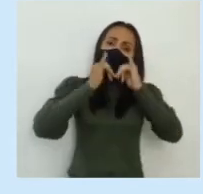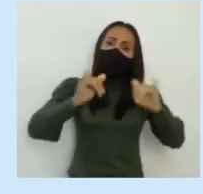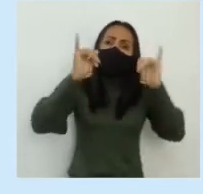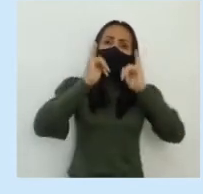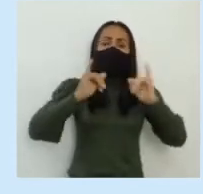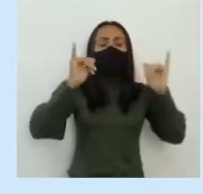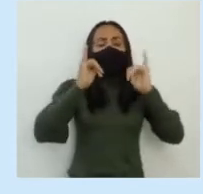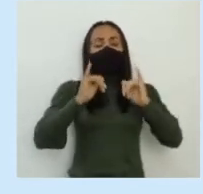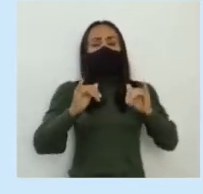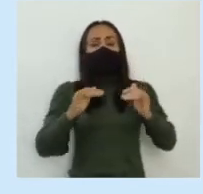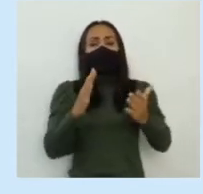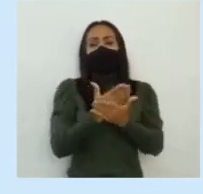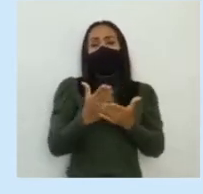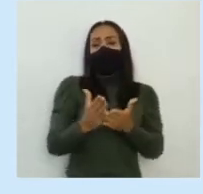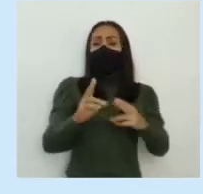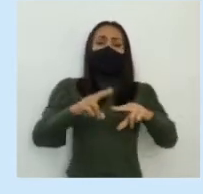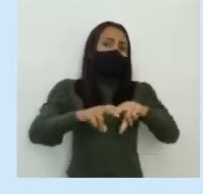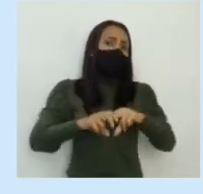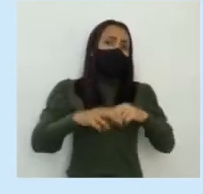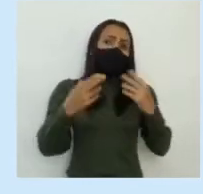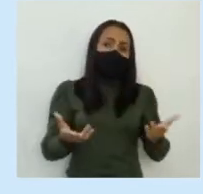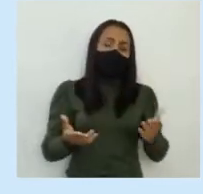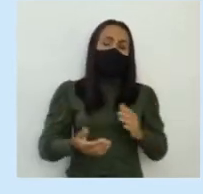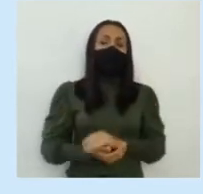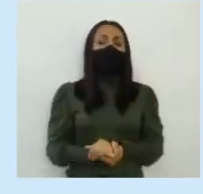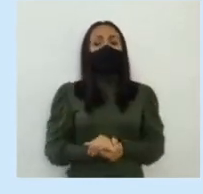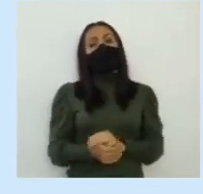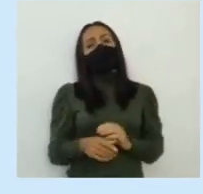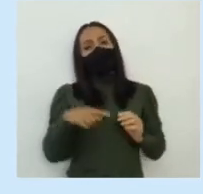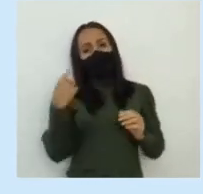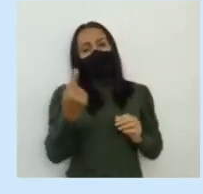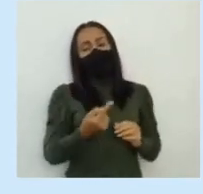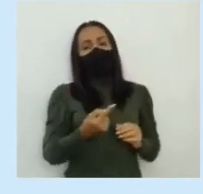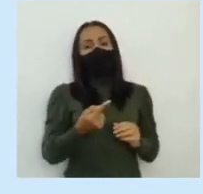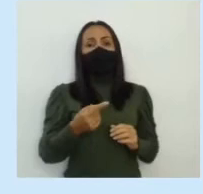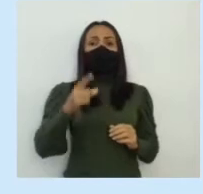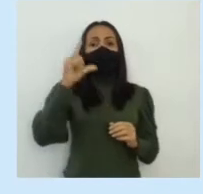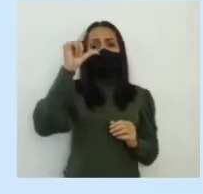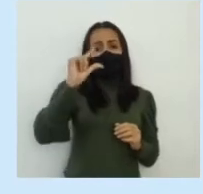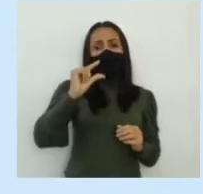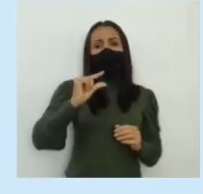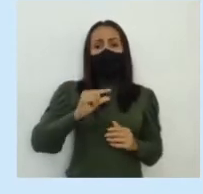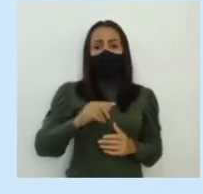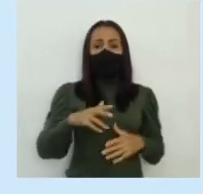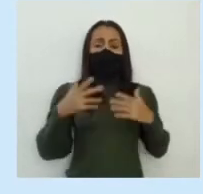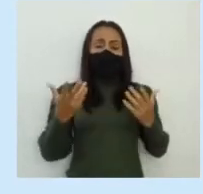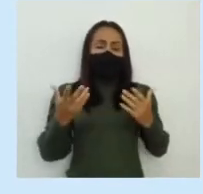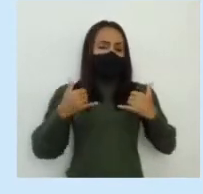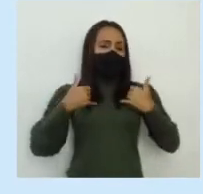motivo, ele teve um motivo dele. Então vamos diminuir esse tipo de procedimento, isso realmente